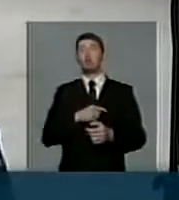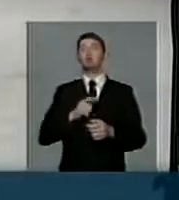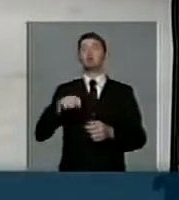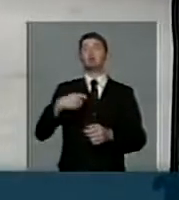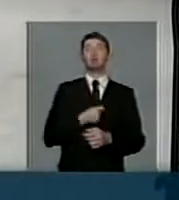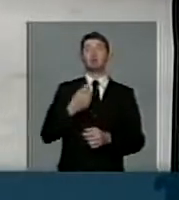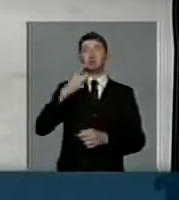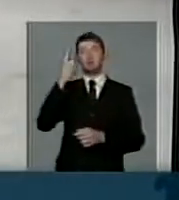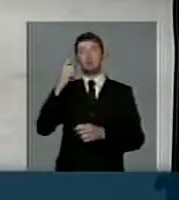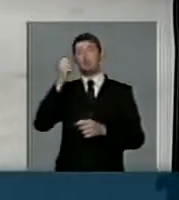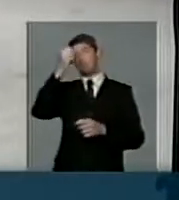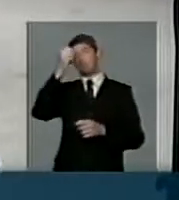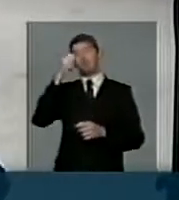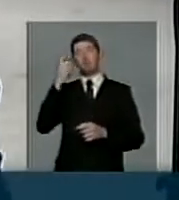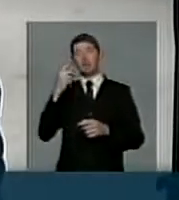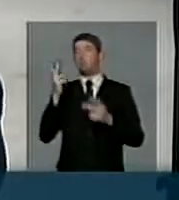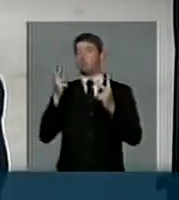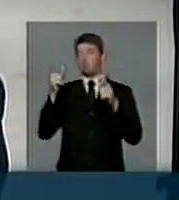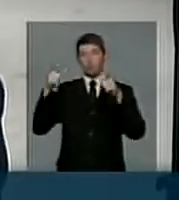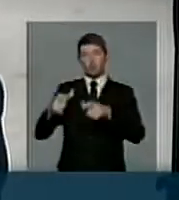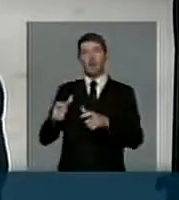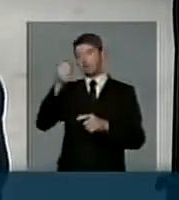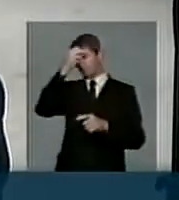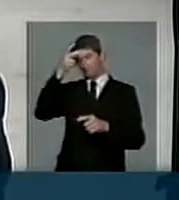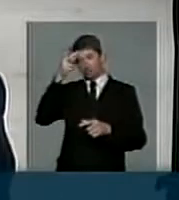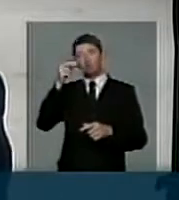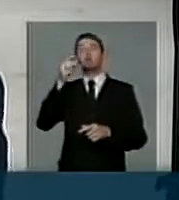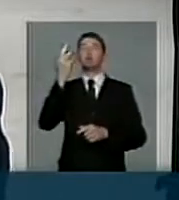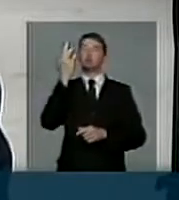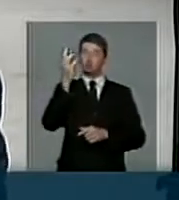com relação ao Estado de Santa Catarina. Mas